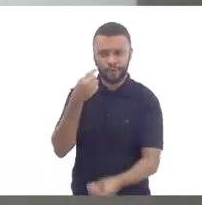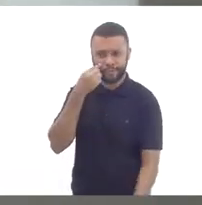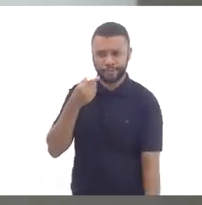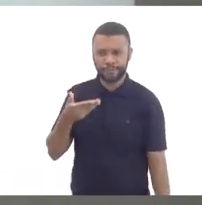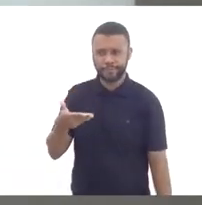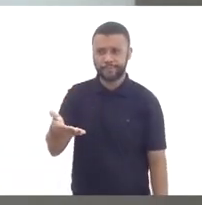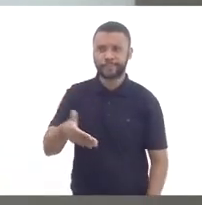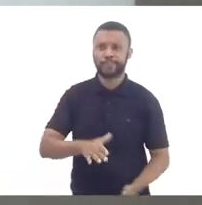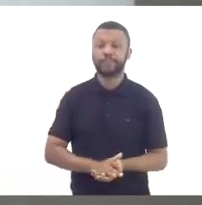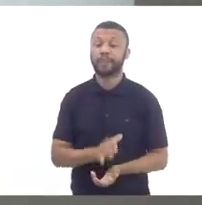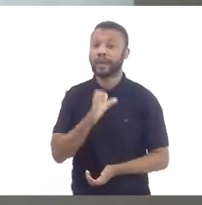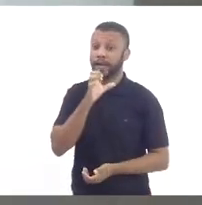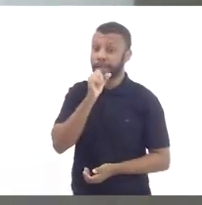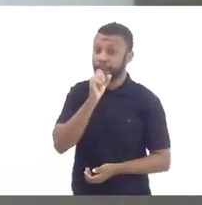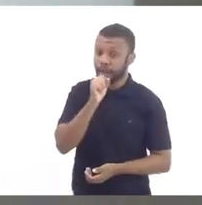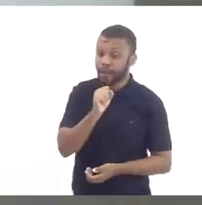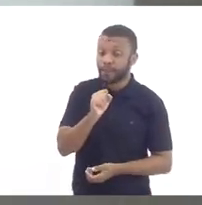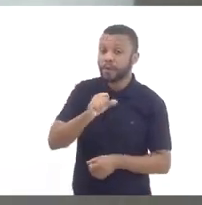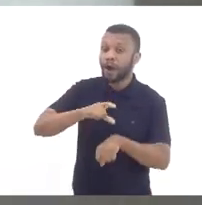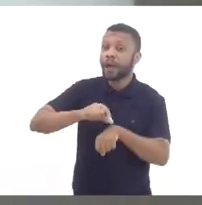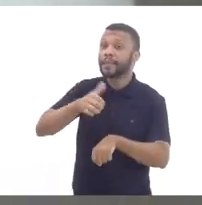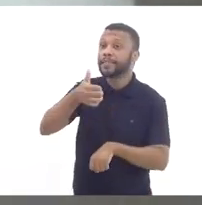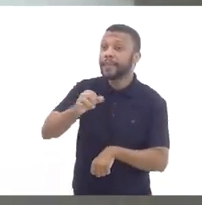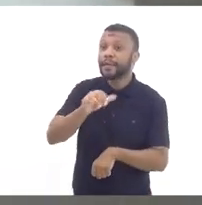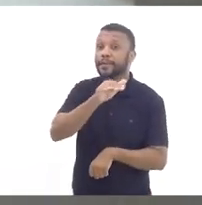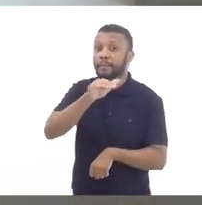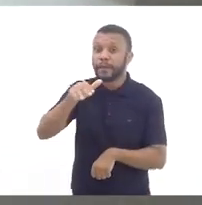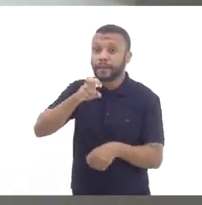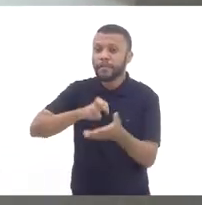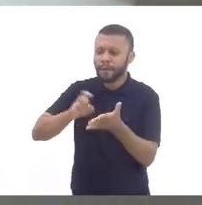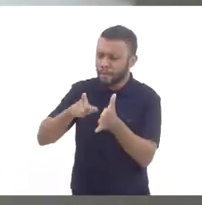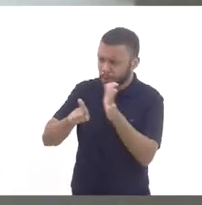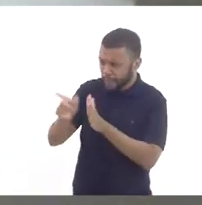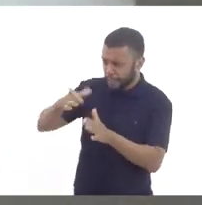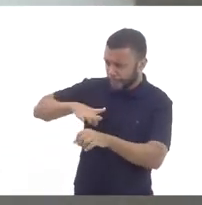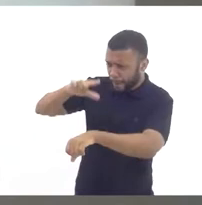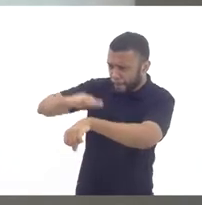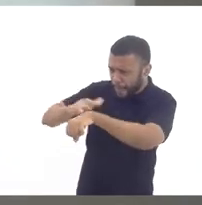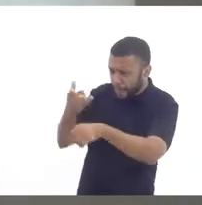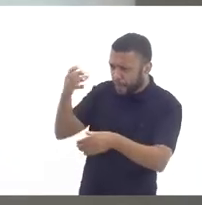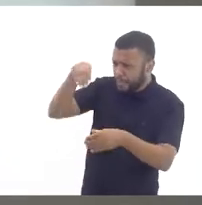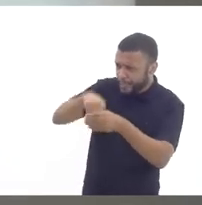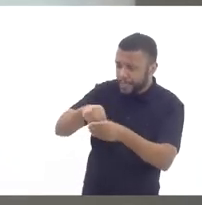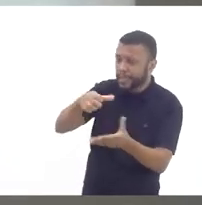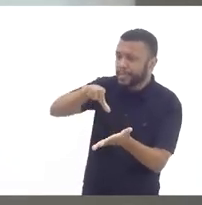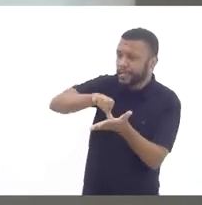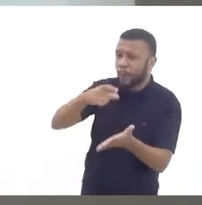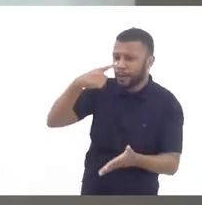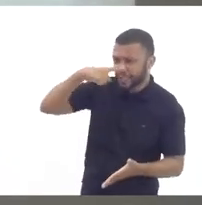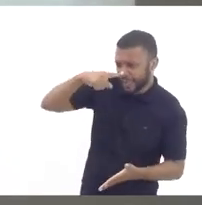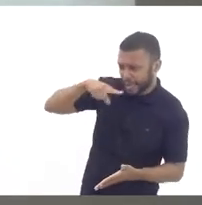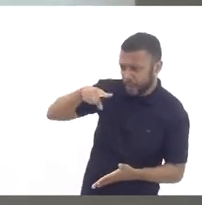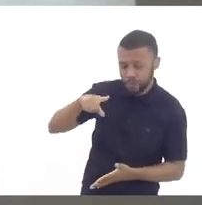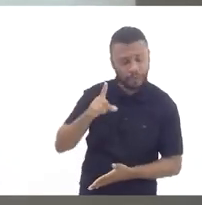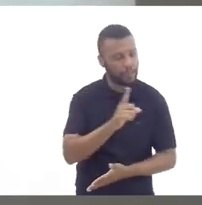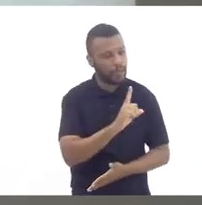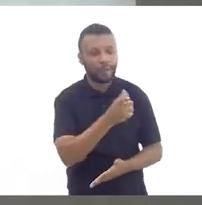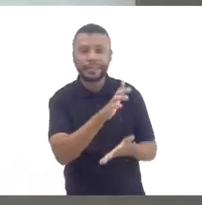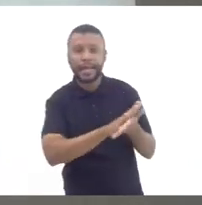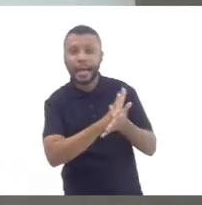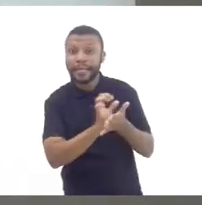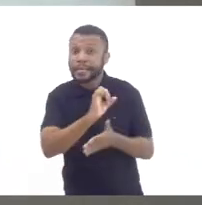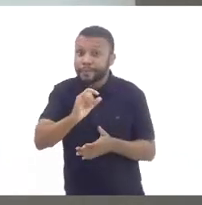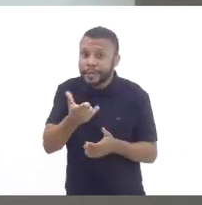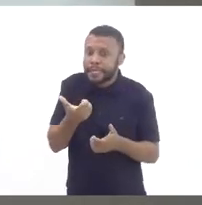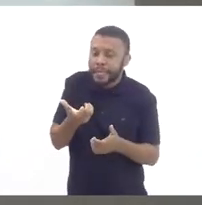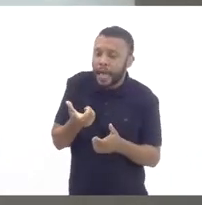Foi sábado, tipo 10h30 da manhã. Sabe me dizer se tem banheiro aqui na estação Tancredo Neves? Tem não. Tem banheiro não, né? Se precisa, precisar ir no